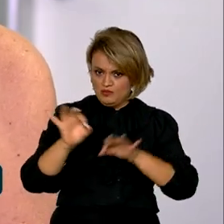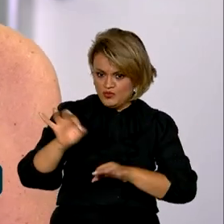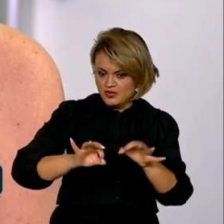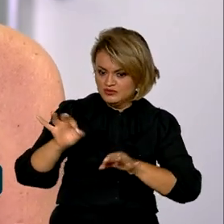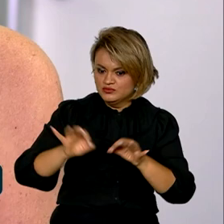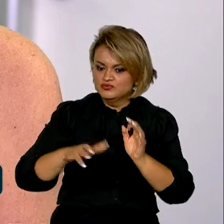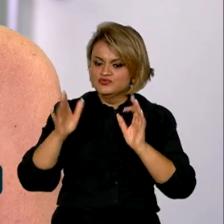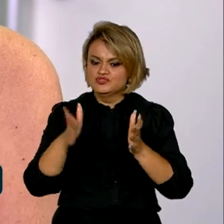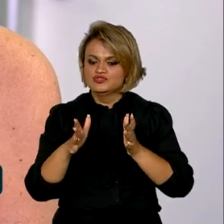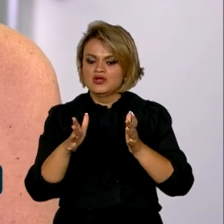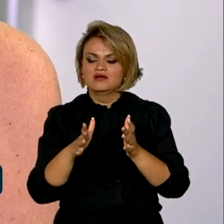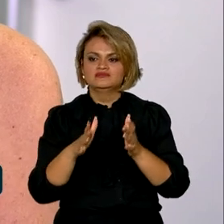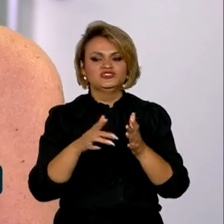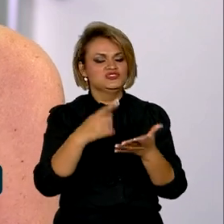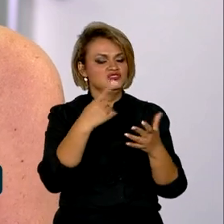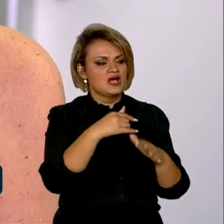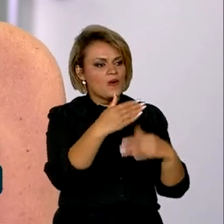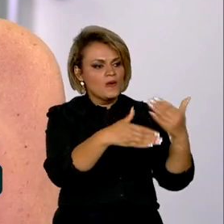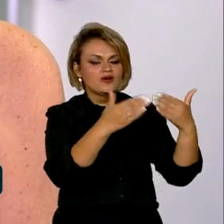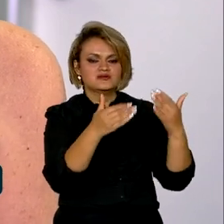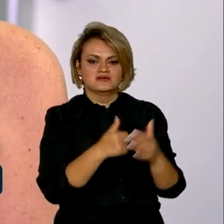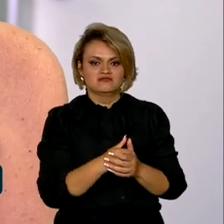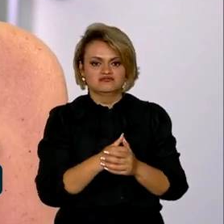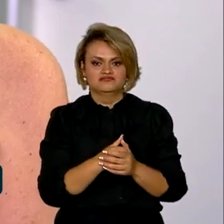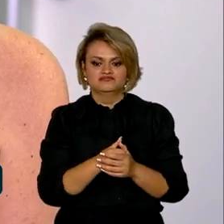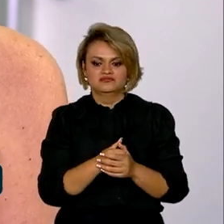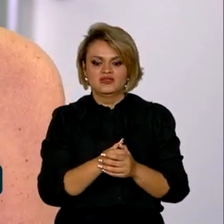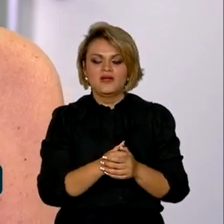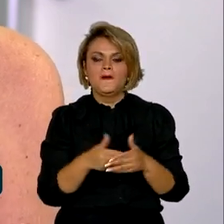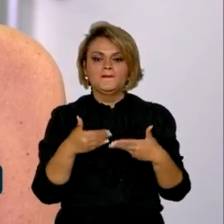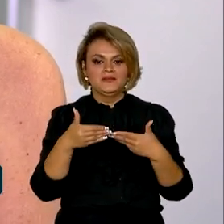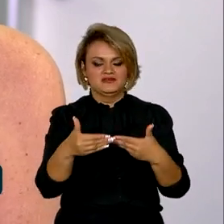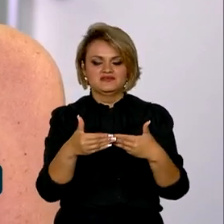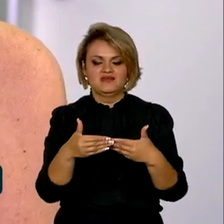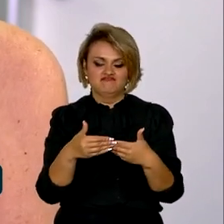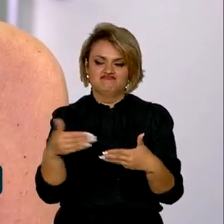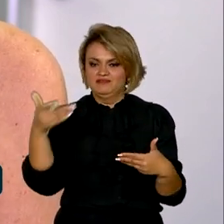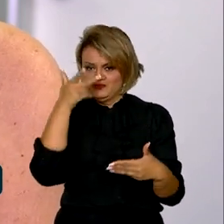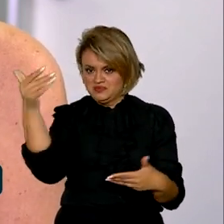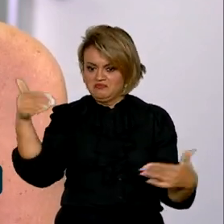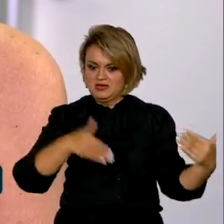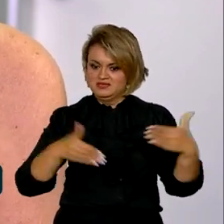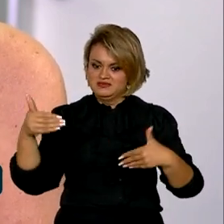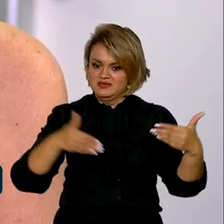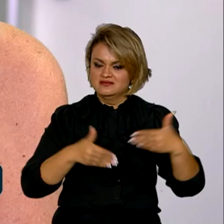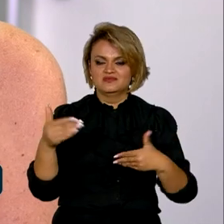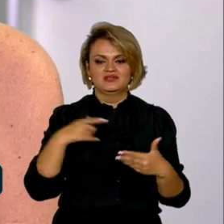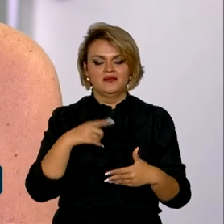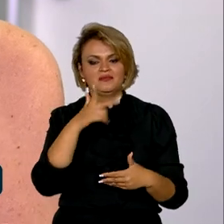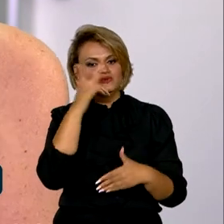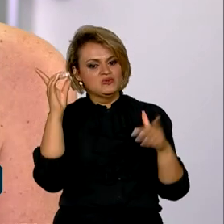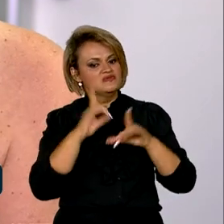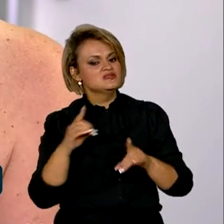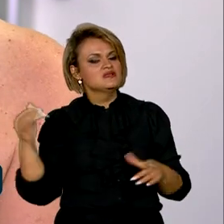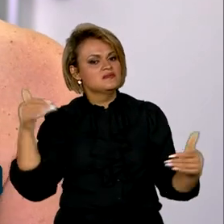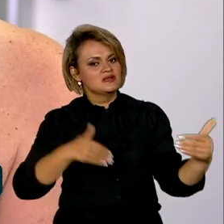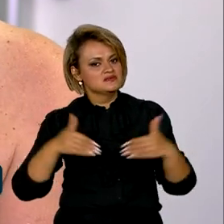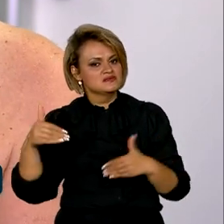elaboração, né? Então estamos nessa construção. O nosso ministério é o Ministério da Participação Social das Pessoas com Deficiência,